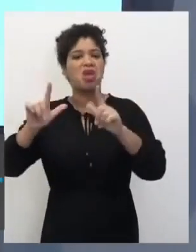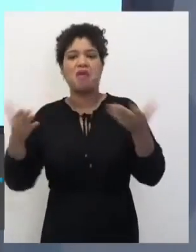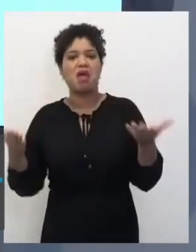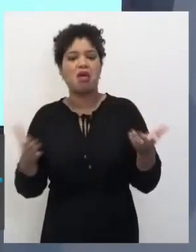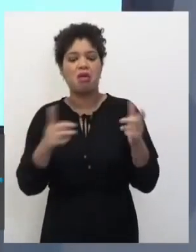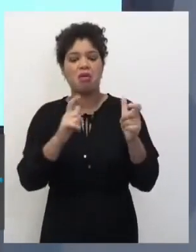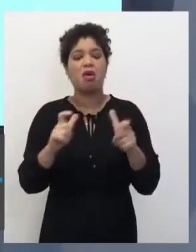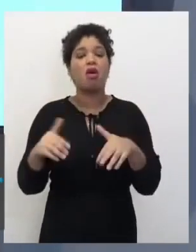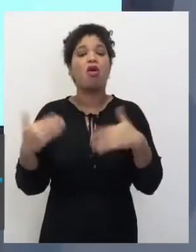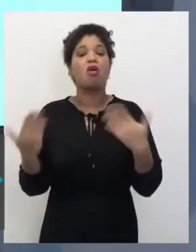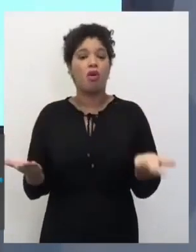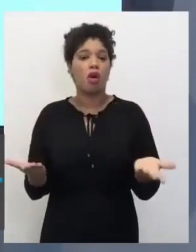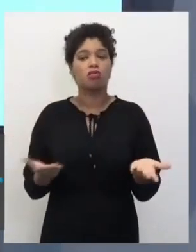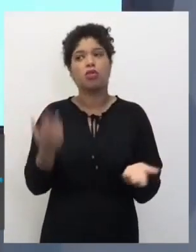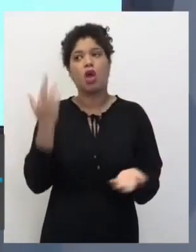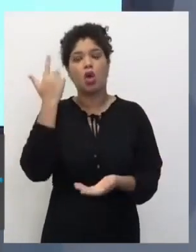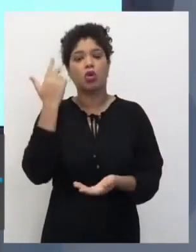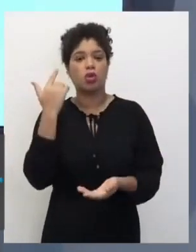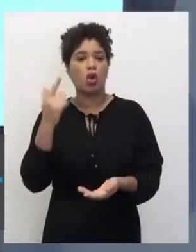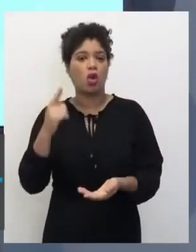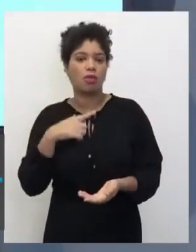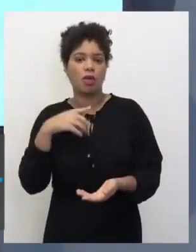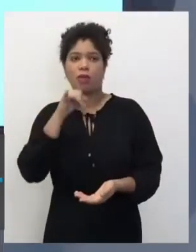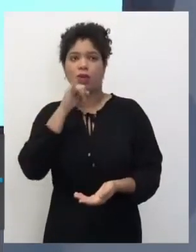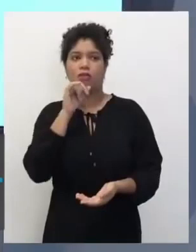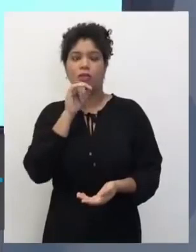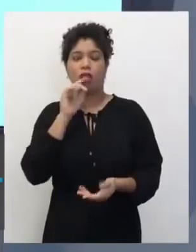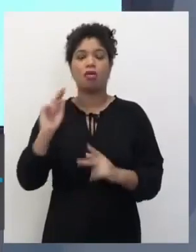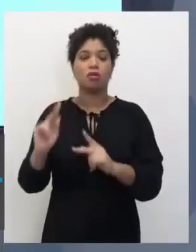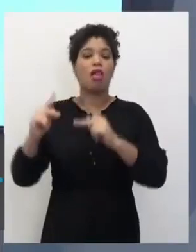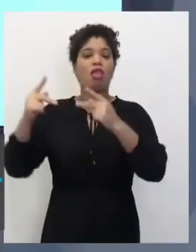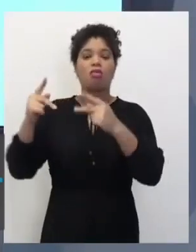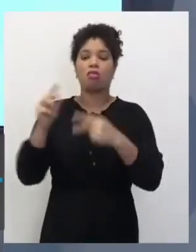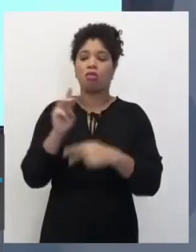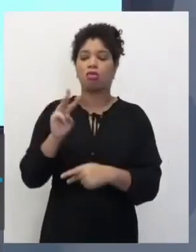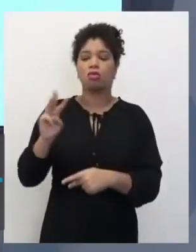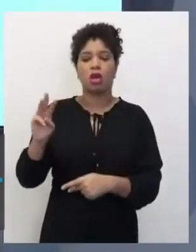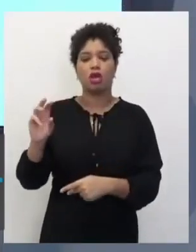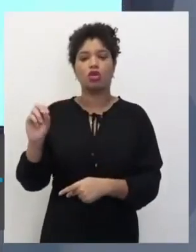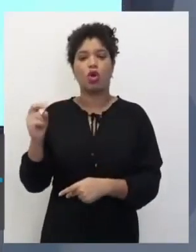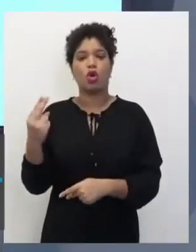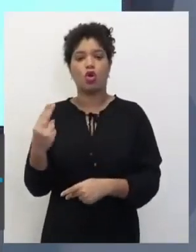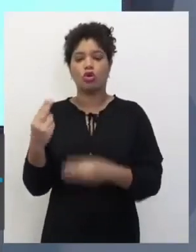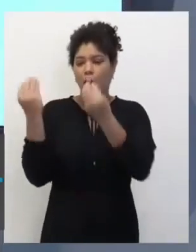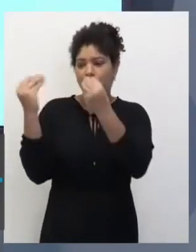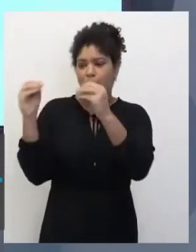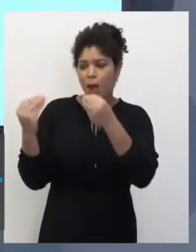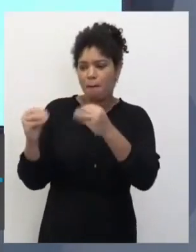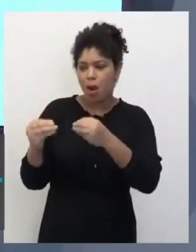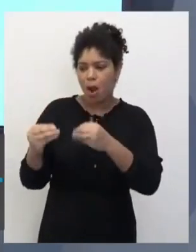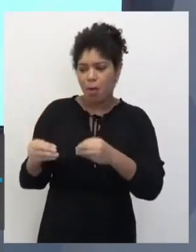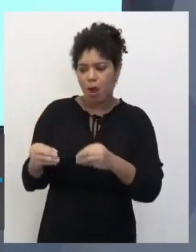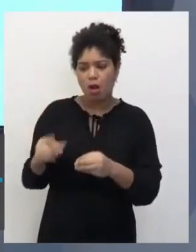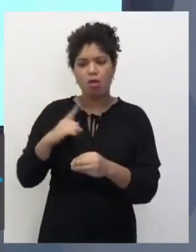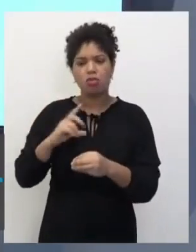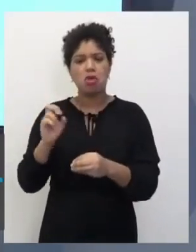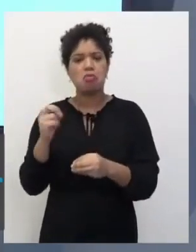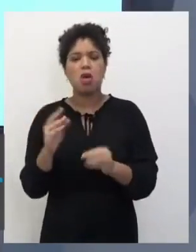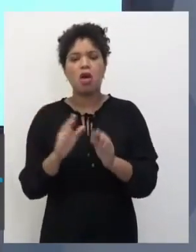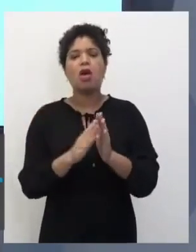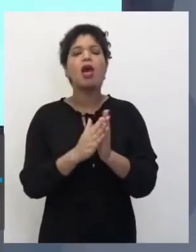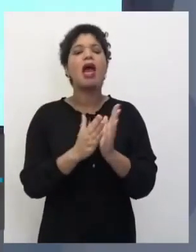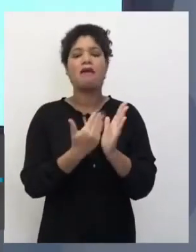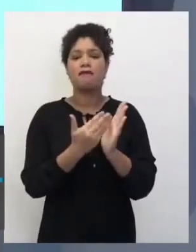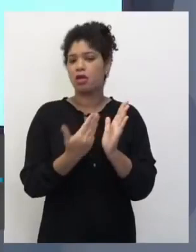Então, assim, normalmente, se foi um site, um blog, uma revista conhecida, um jornal,